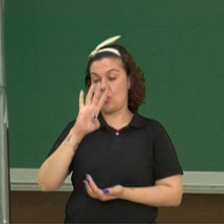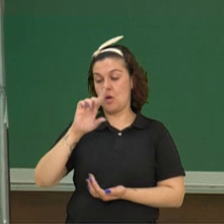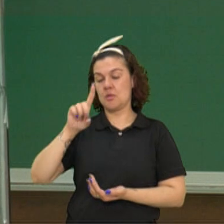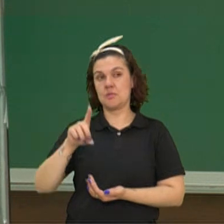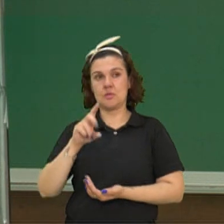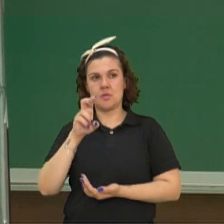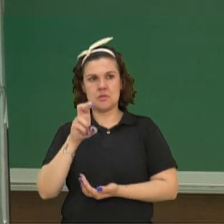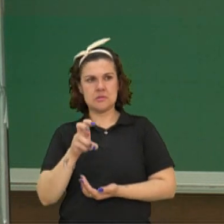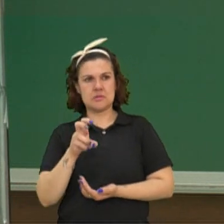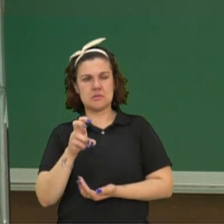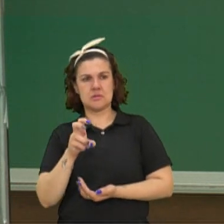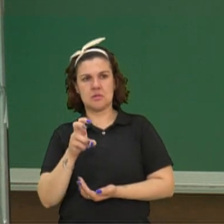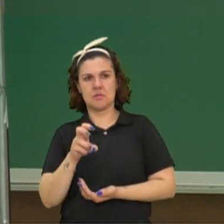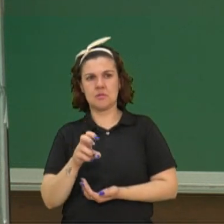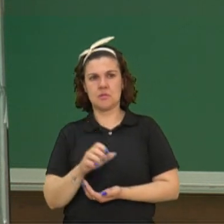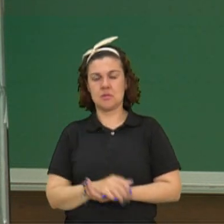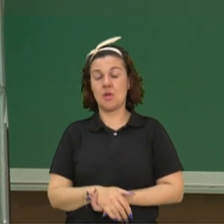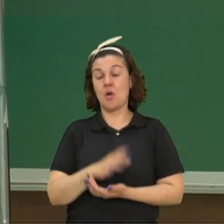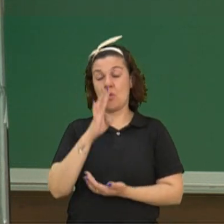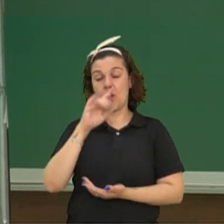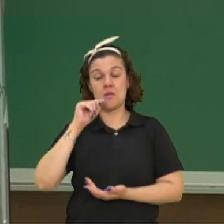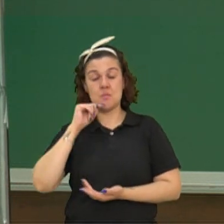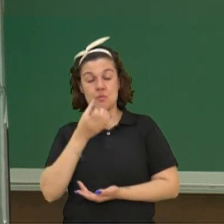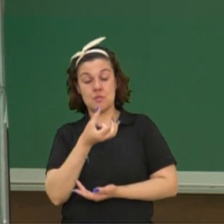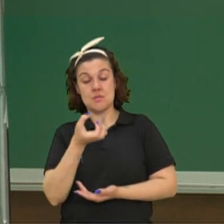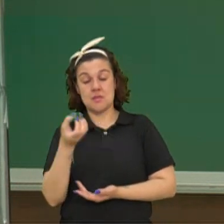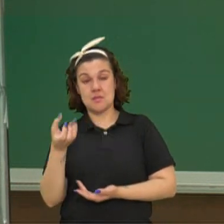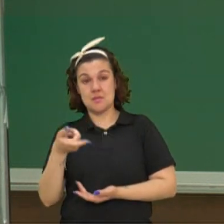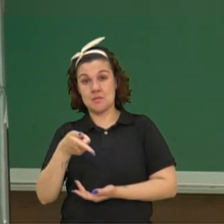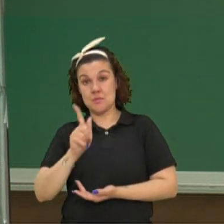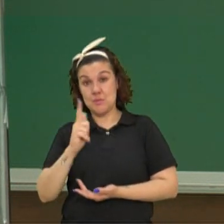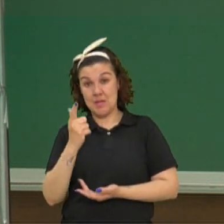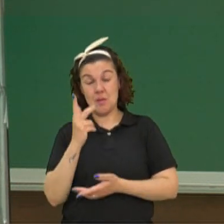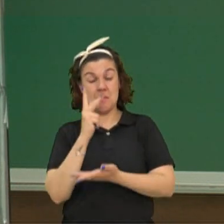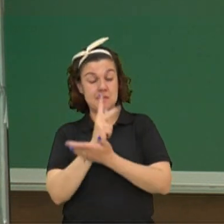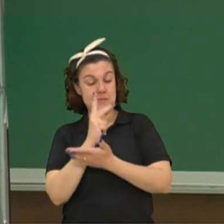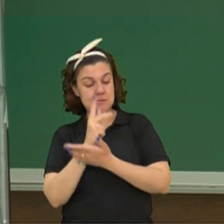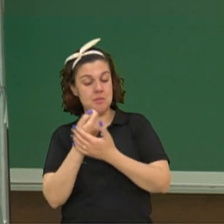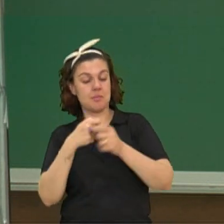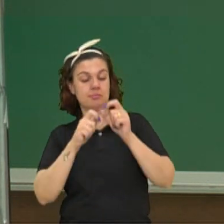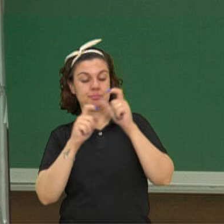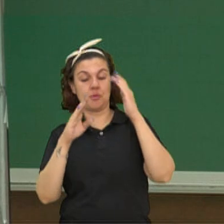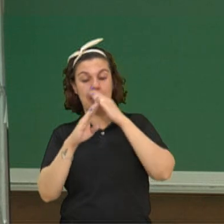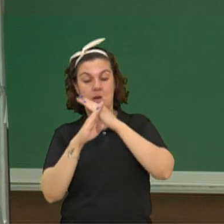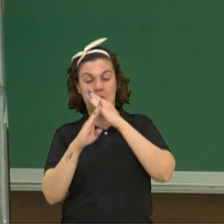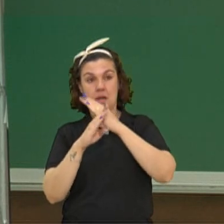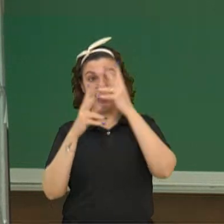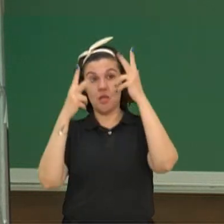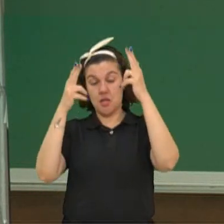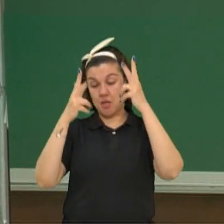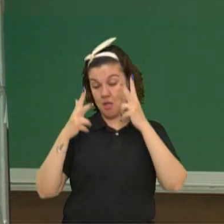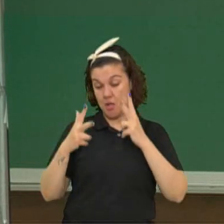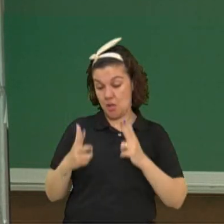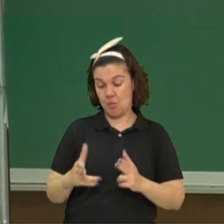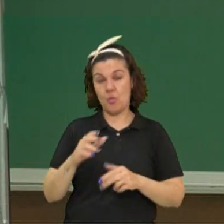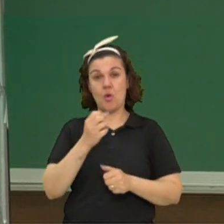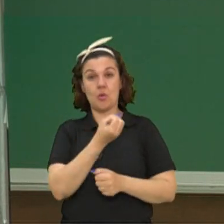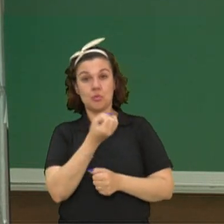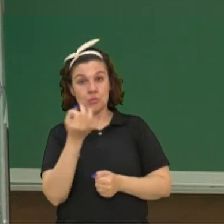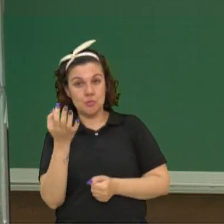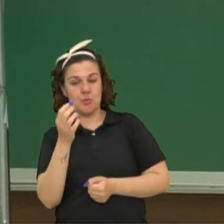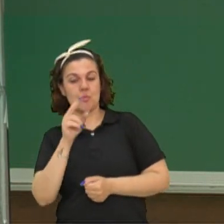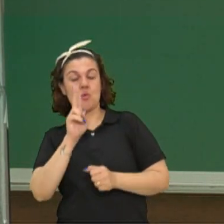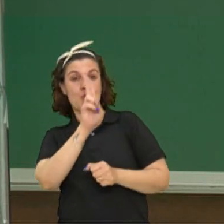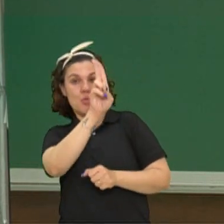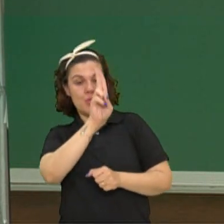4,5 quilos é a mesma coisa que 4.600 gramas. Lembre sempre que para fazer regra de 3 eu preciso estar trabalhando com as